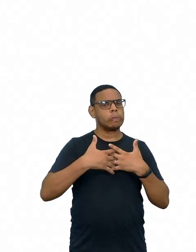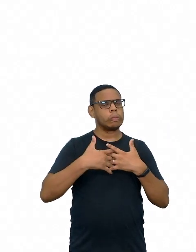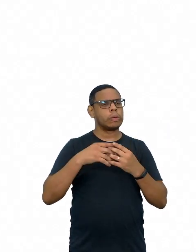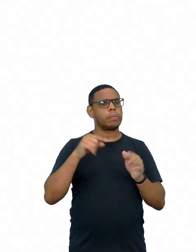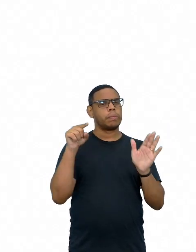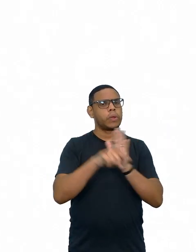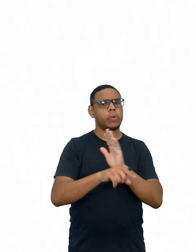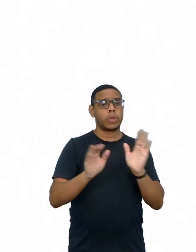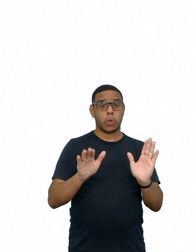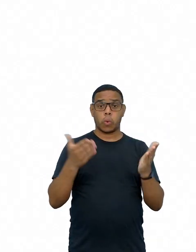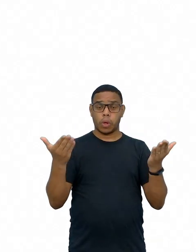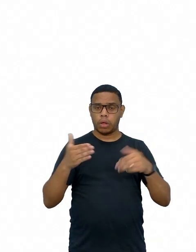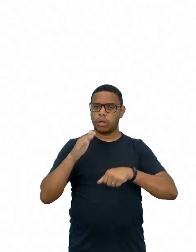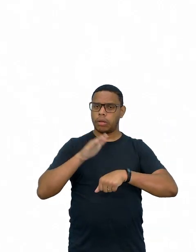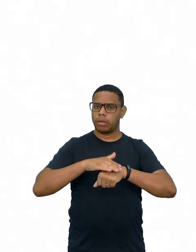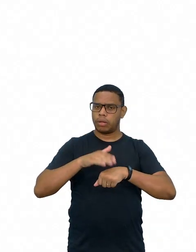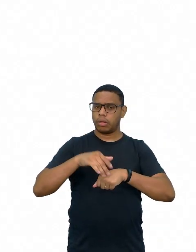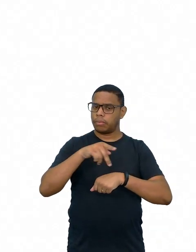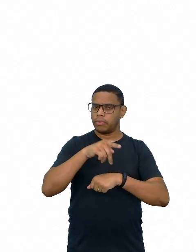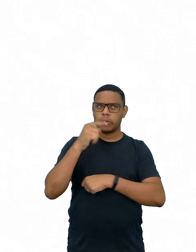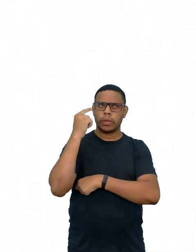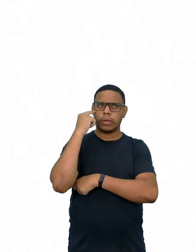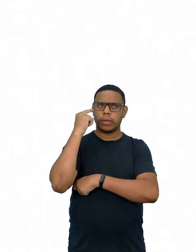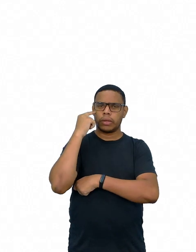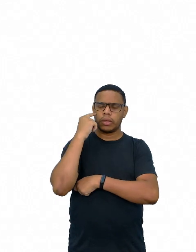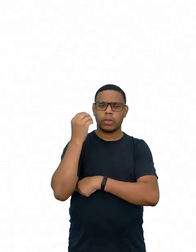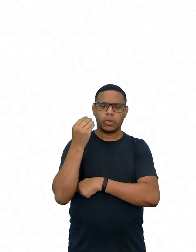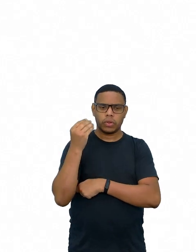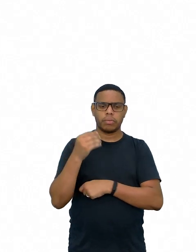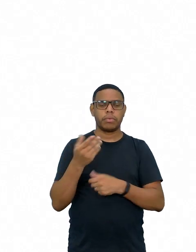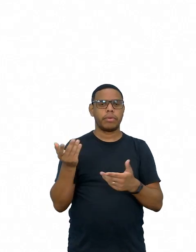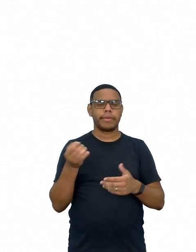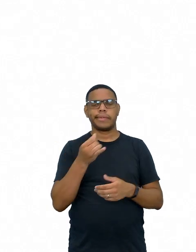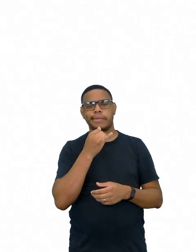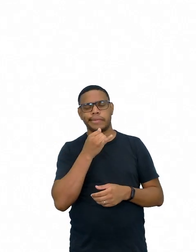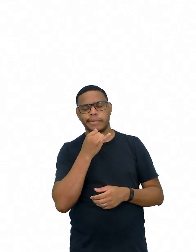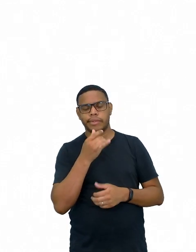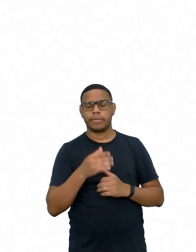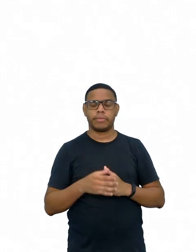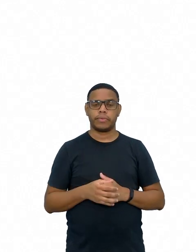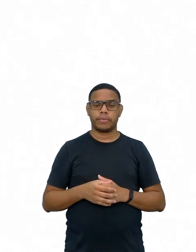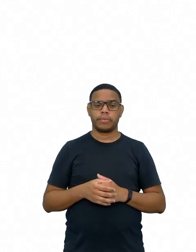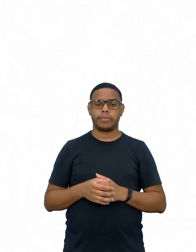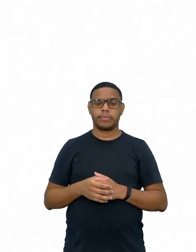né? Por exemplo, qual a relação entre